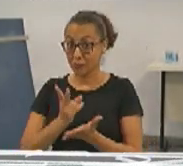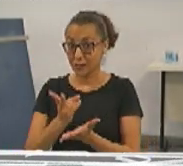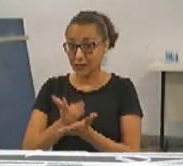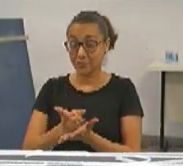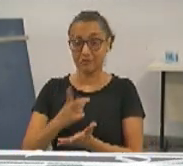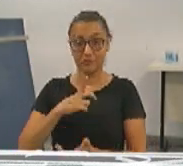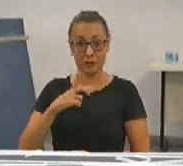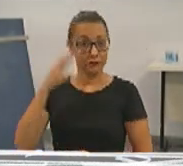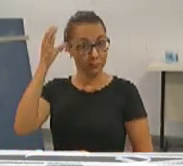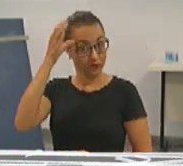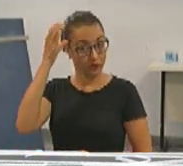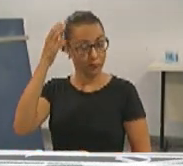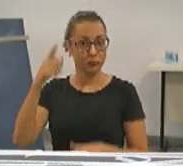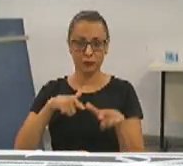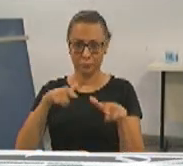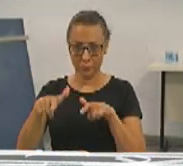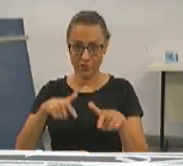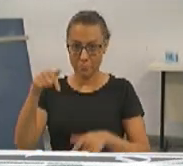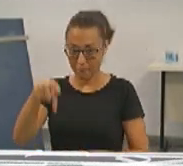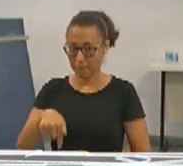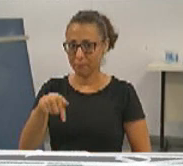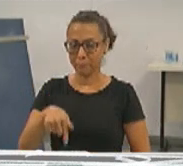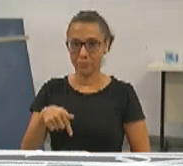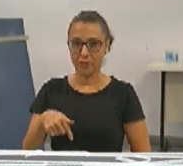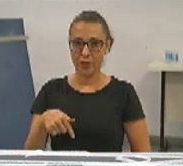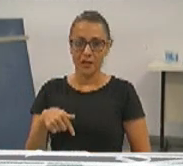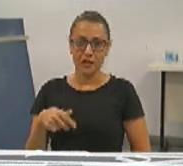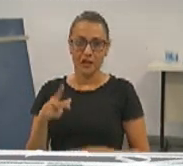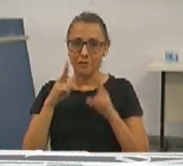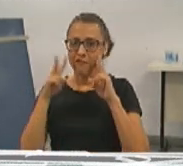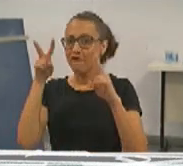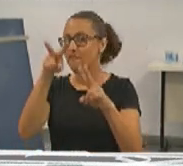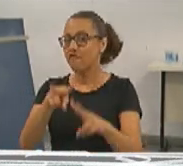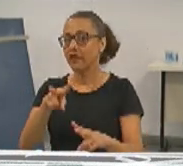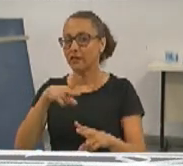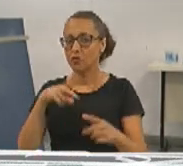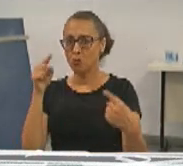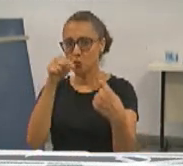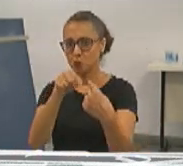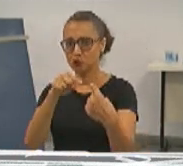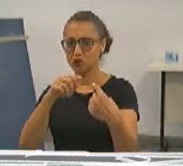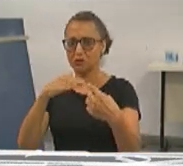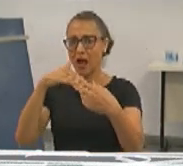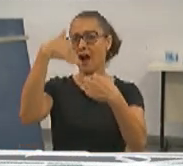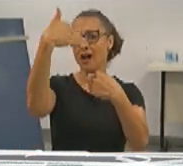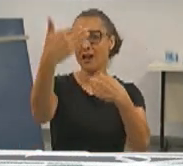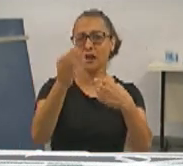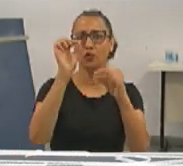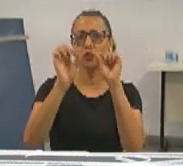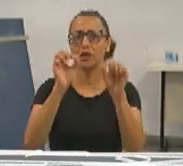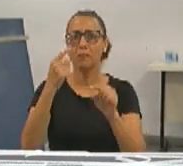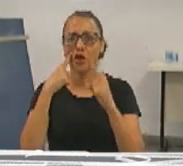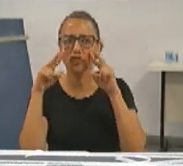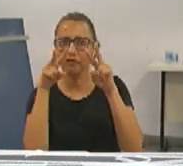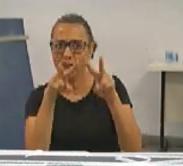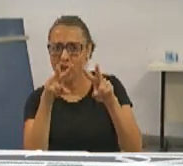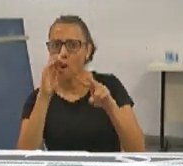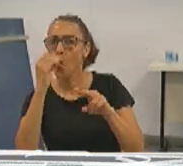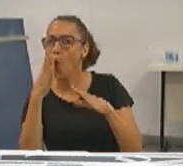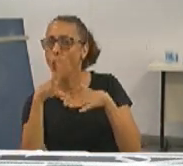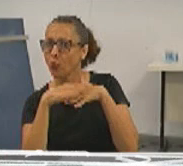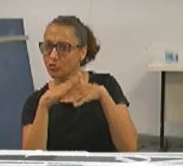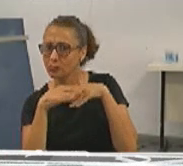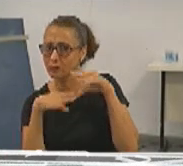consciência de que o trabalho realizado aqui visa um objetivo que vai além do que se pode ver ou tocar. Eu